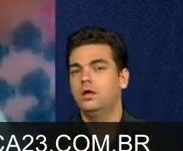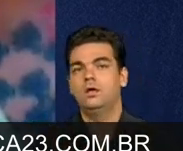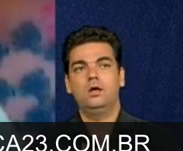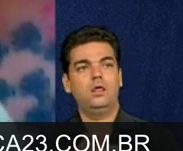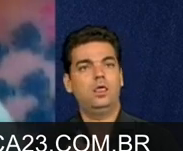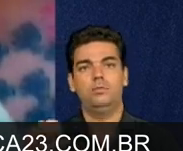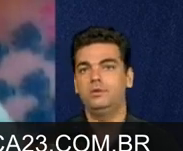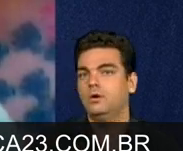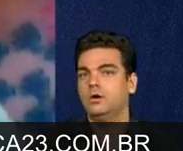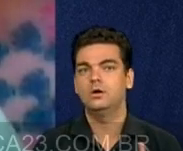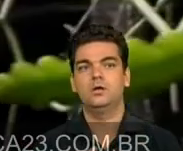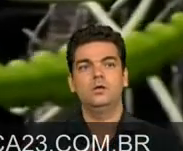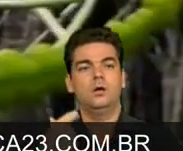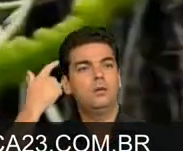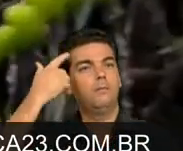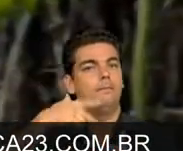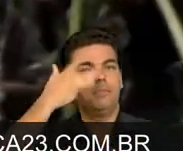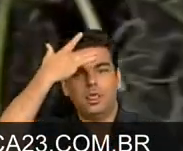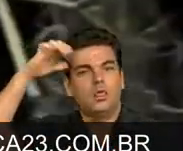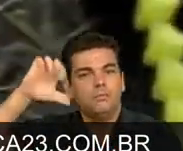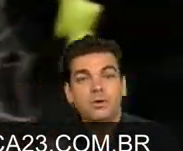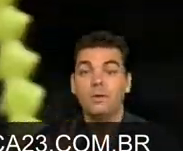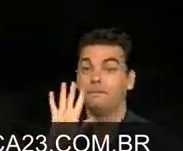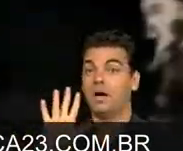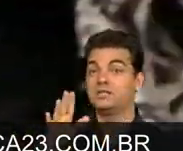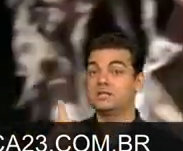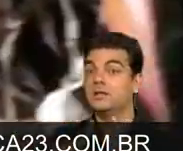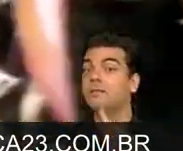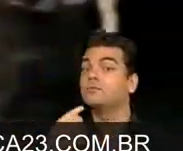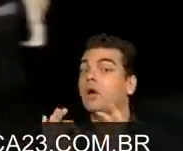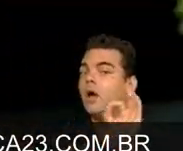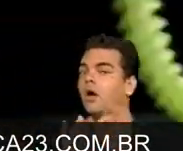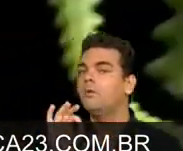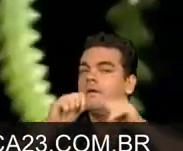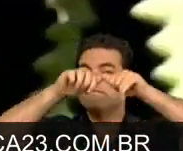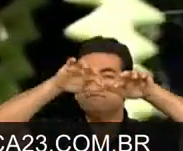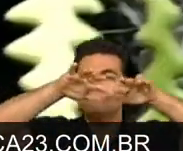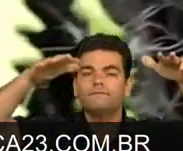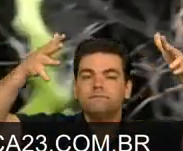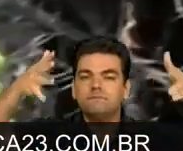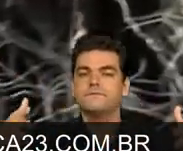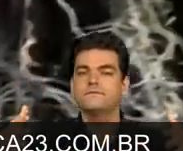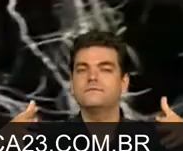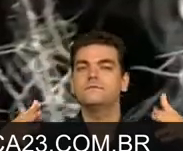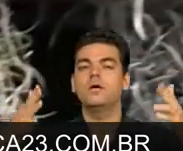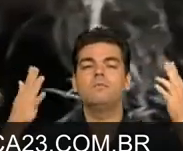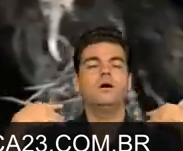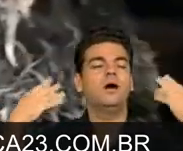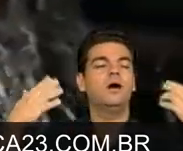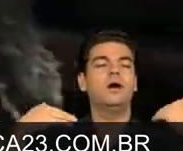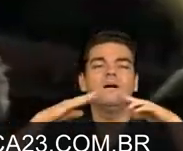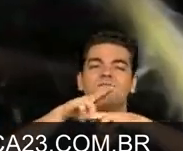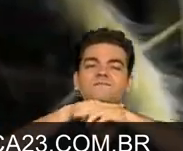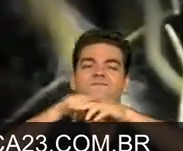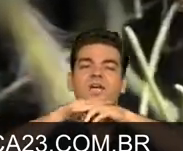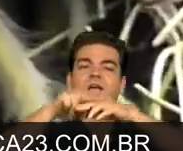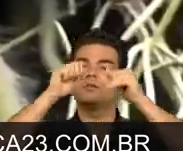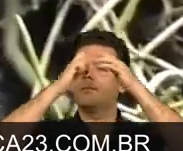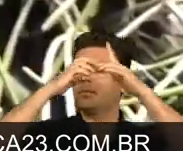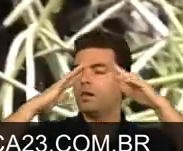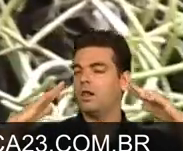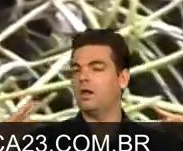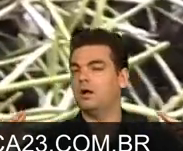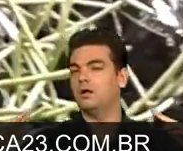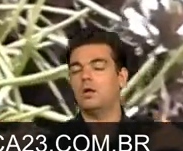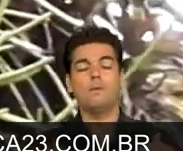mental, à minha qualidade de vida. O telhado verde, ele me proporciona curtir melhor, né, com mais